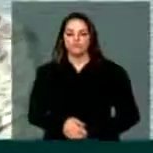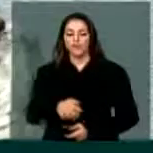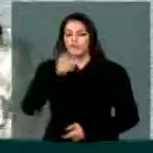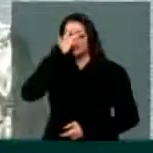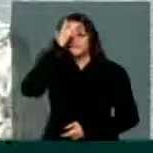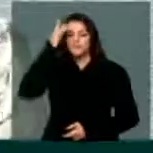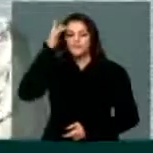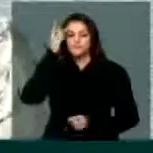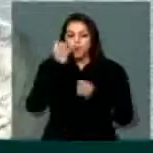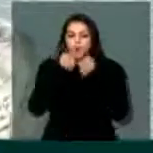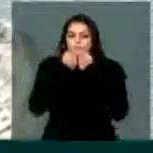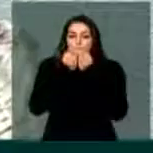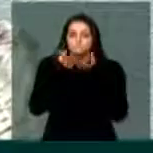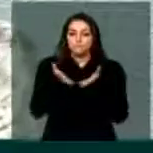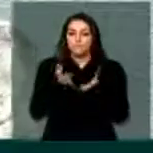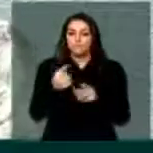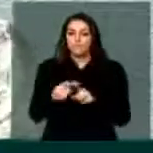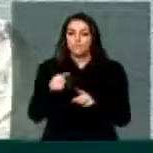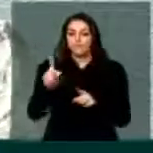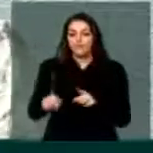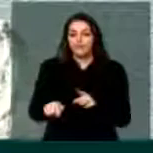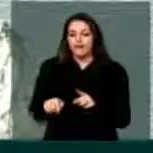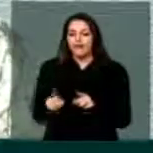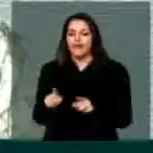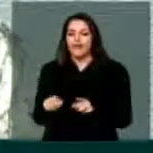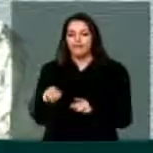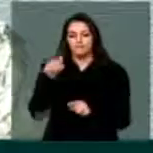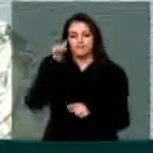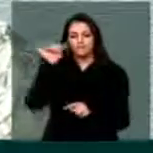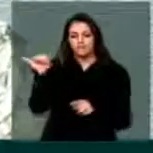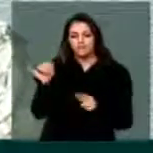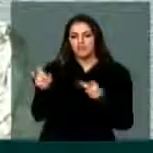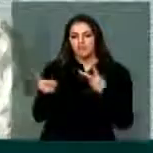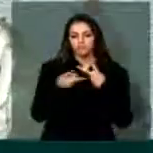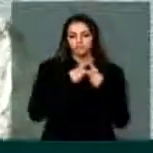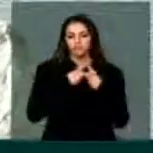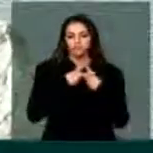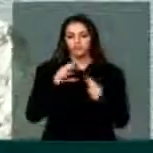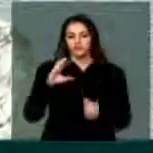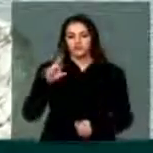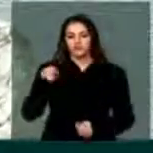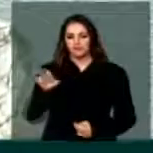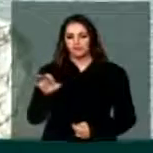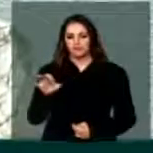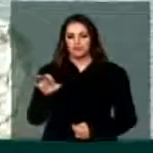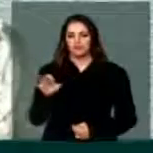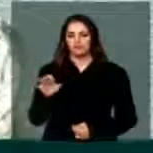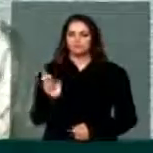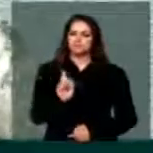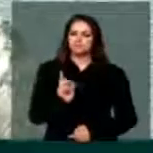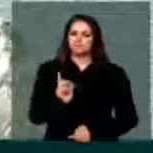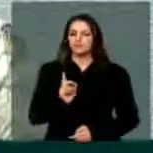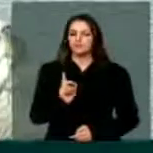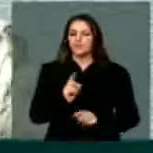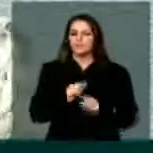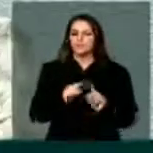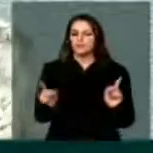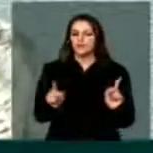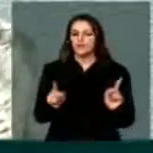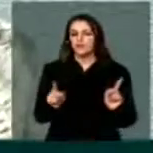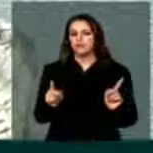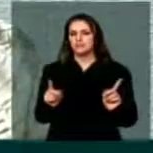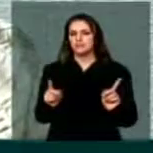porque eu estou fugindo do crime, né? Então, se eu estivesse, uma das primeiras coisas que eu fiz foi apresentar o que